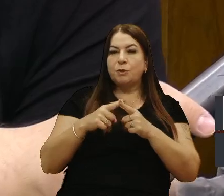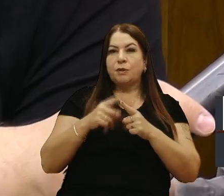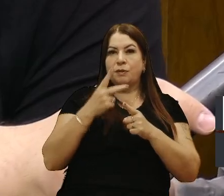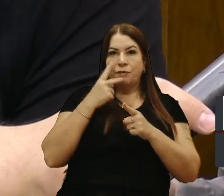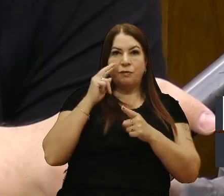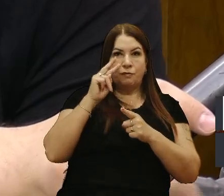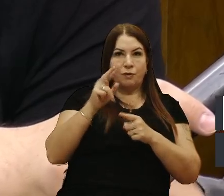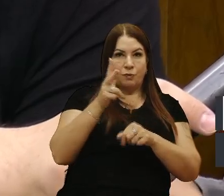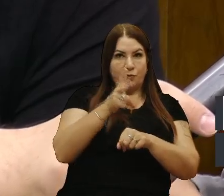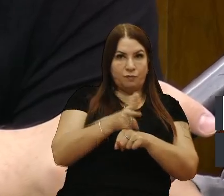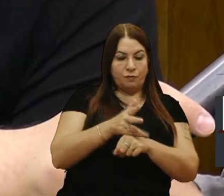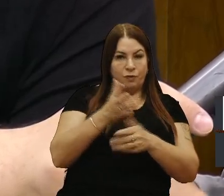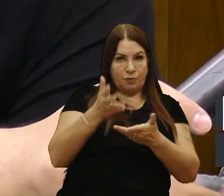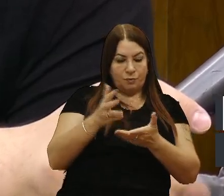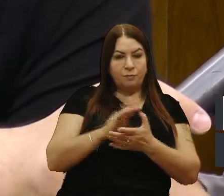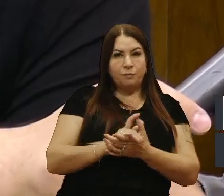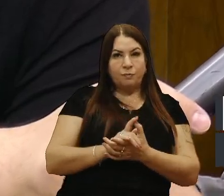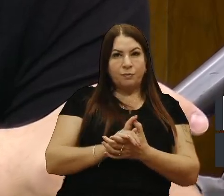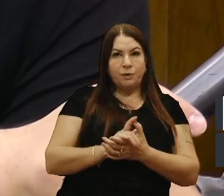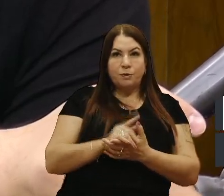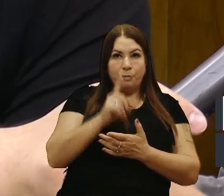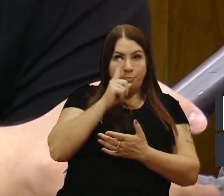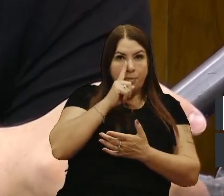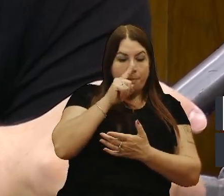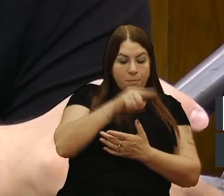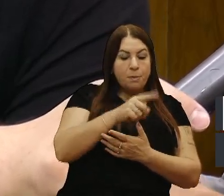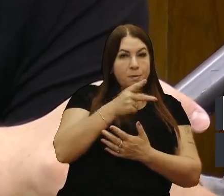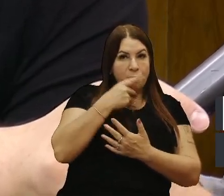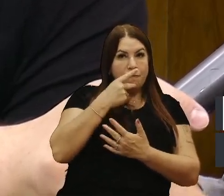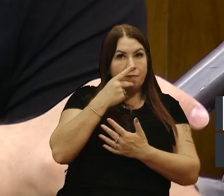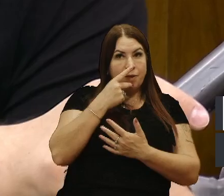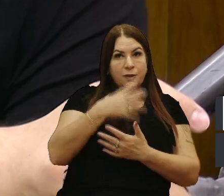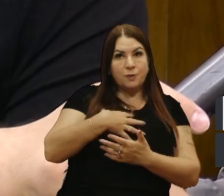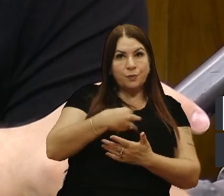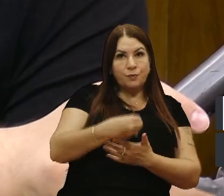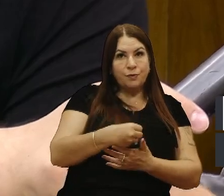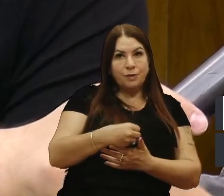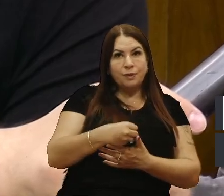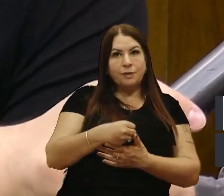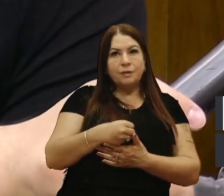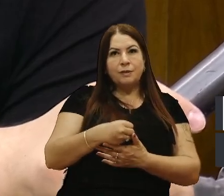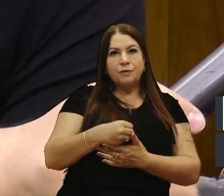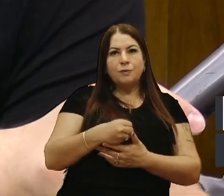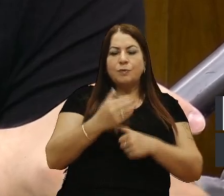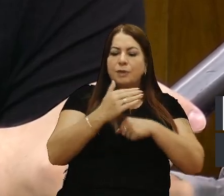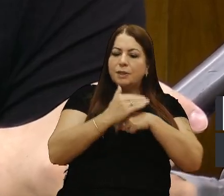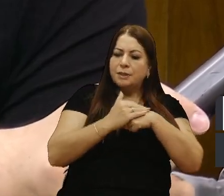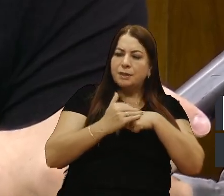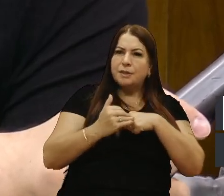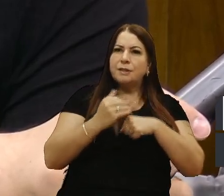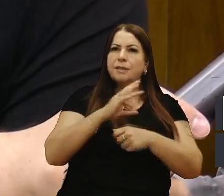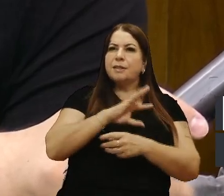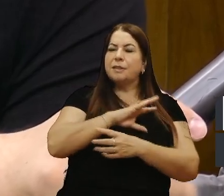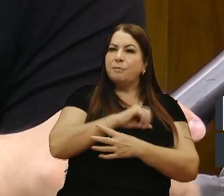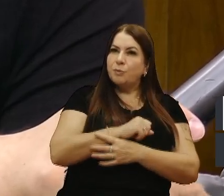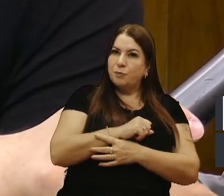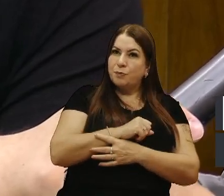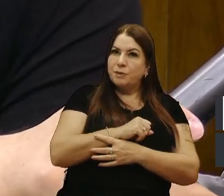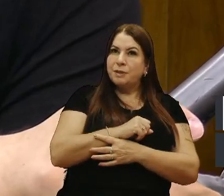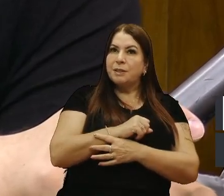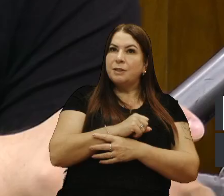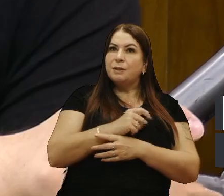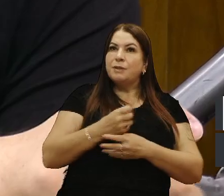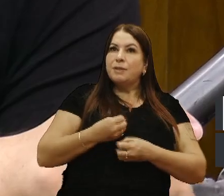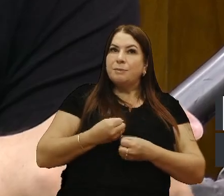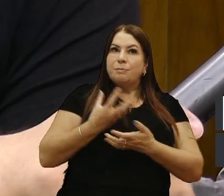viu o vídeo ali agora, uma mãe fala do seu filho com tanto afeto, com tanto amor, e a gente